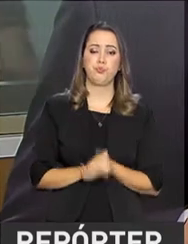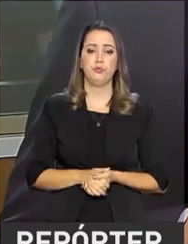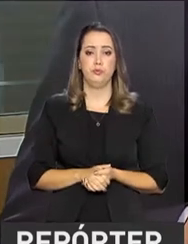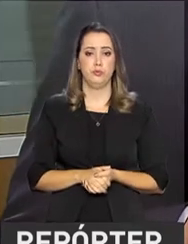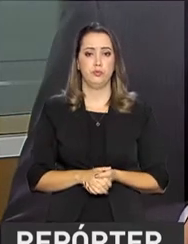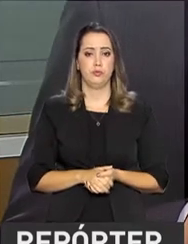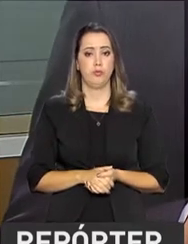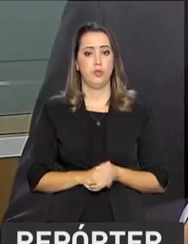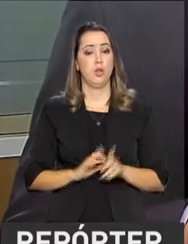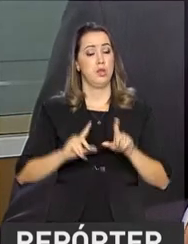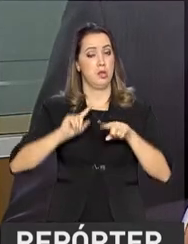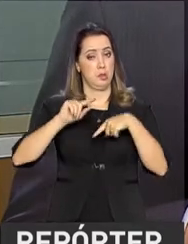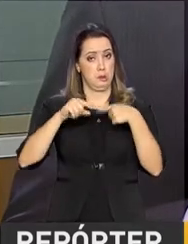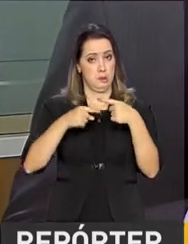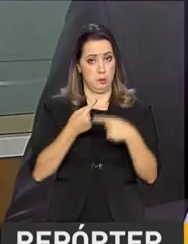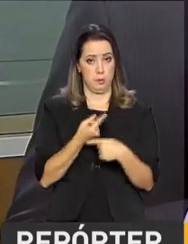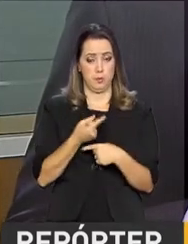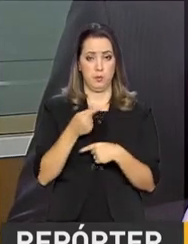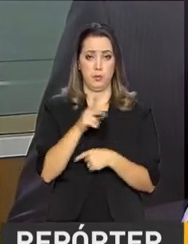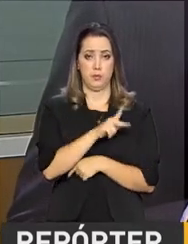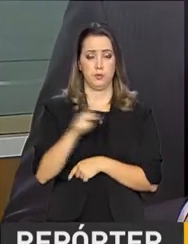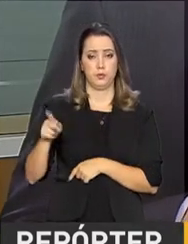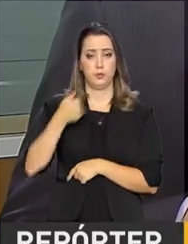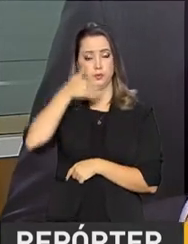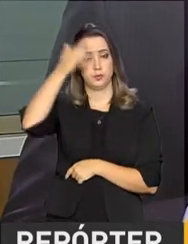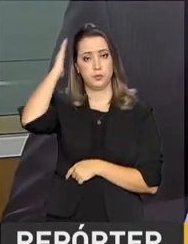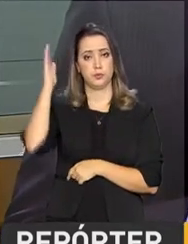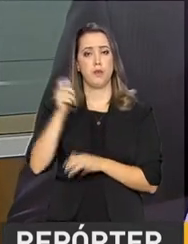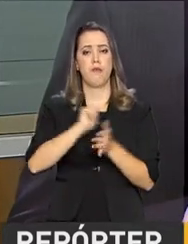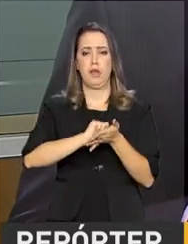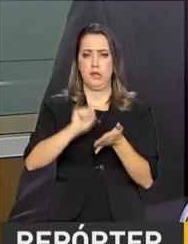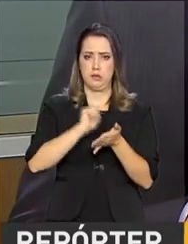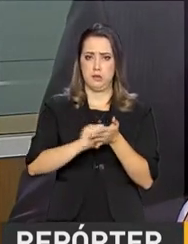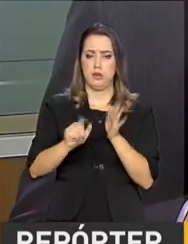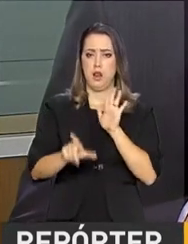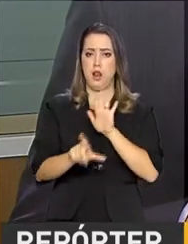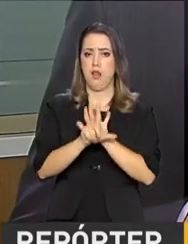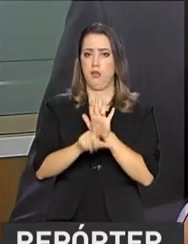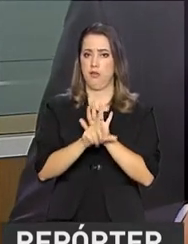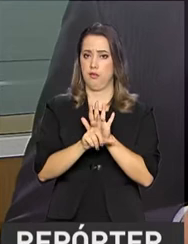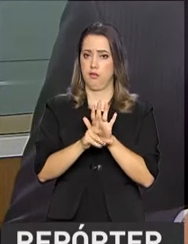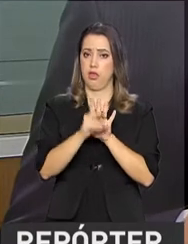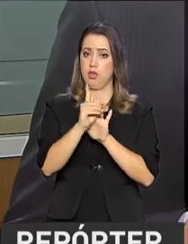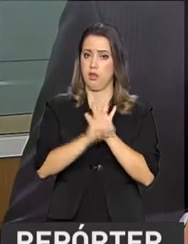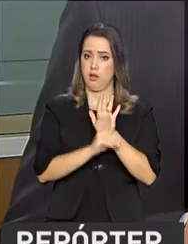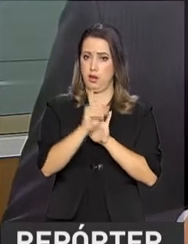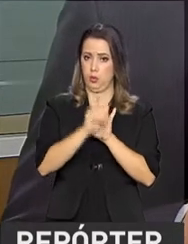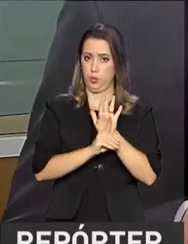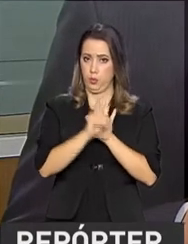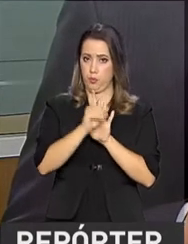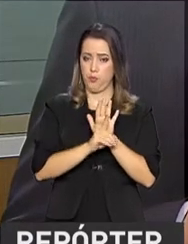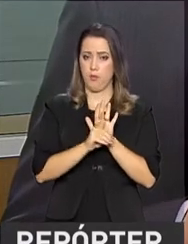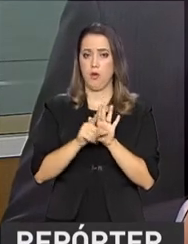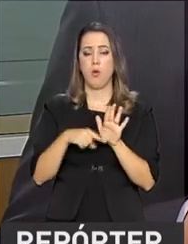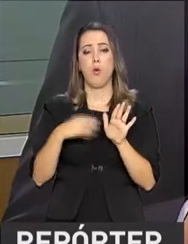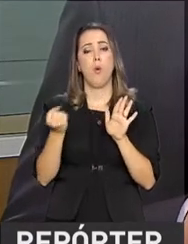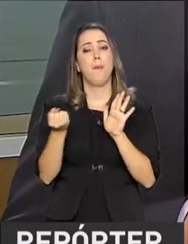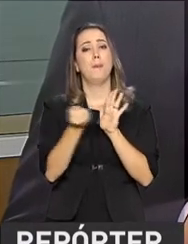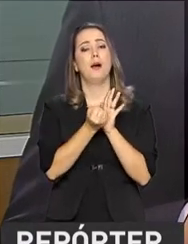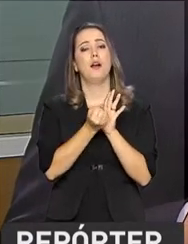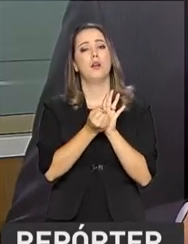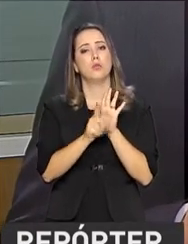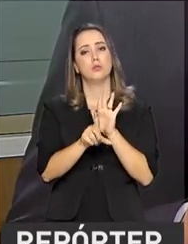que nos próximos dias o presidente michel temer vai assinar o decreto que regulamenta o marco legal da ciência tecnologia